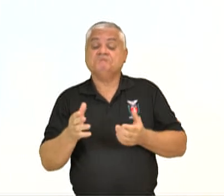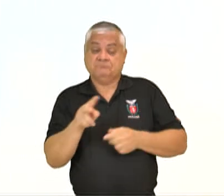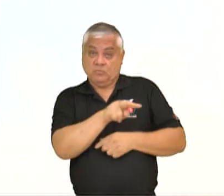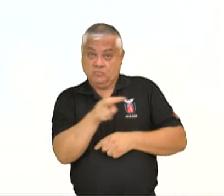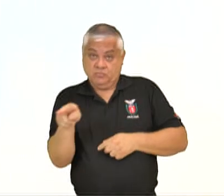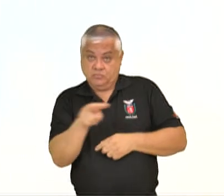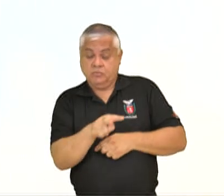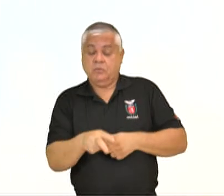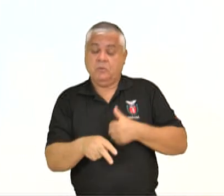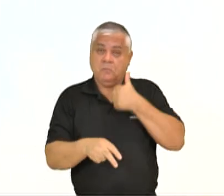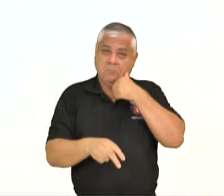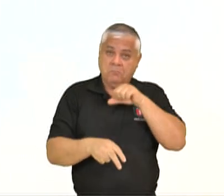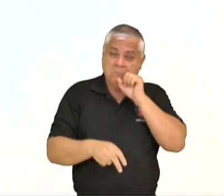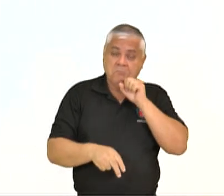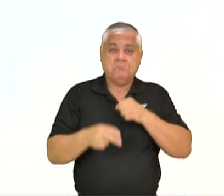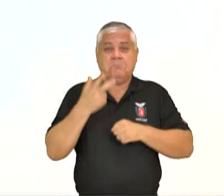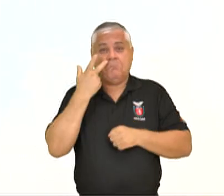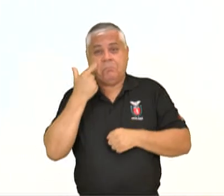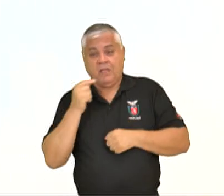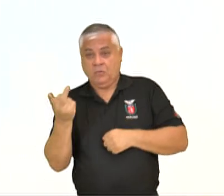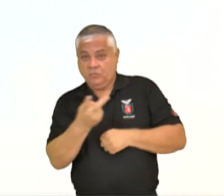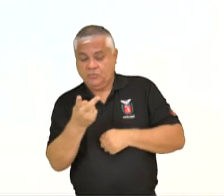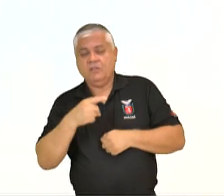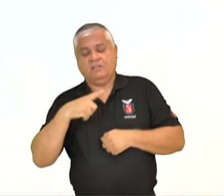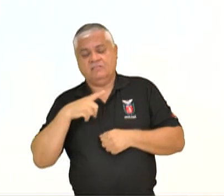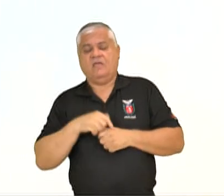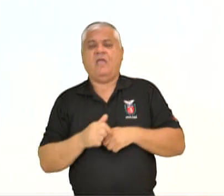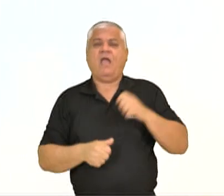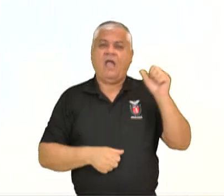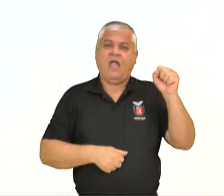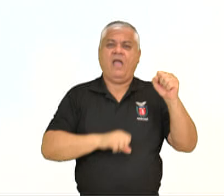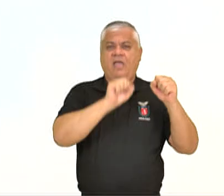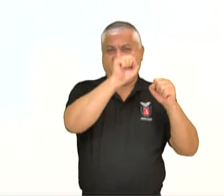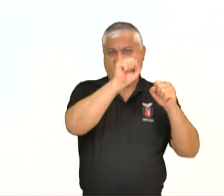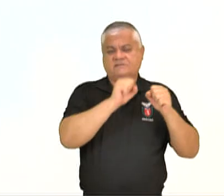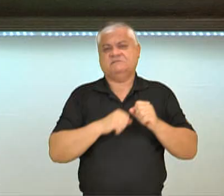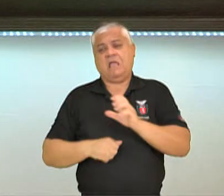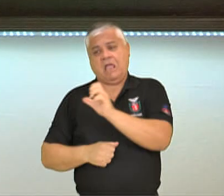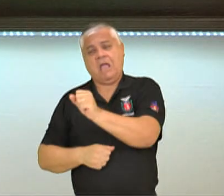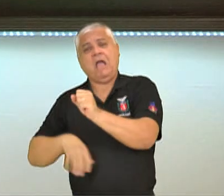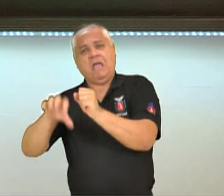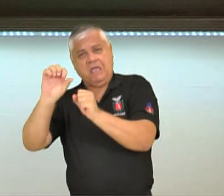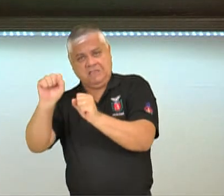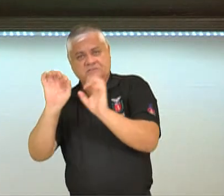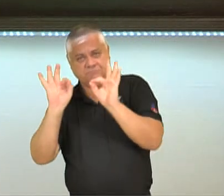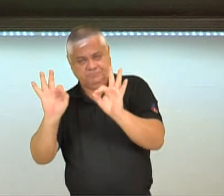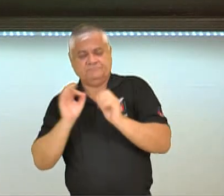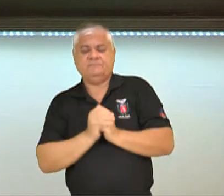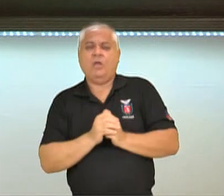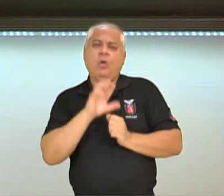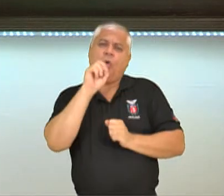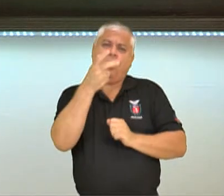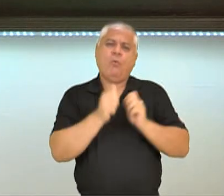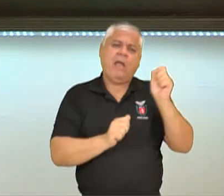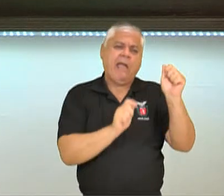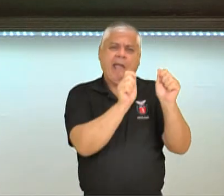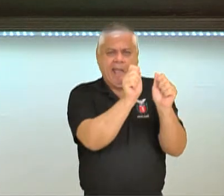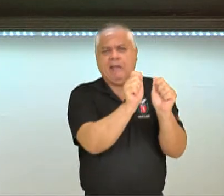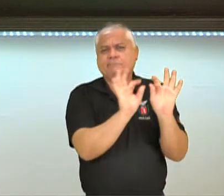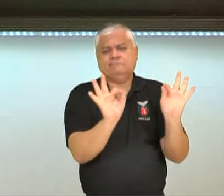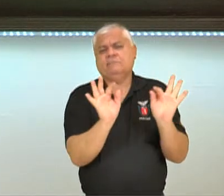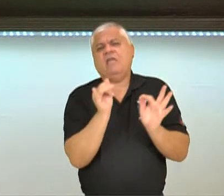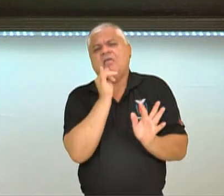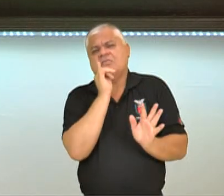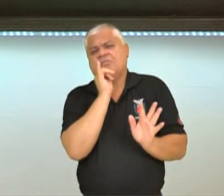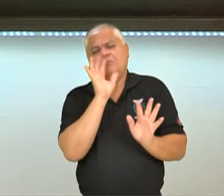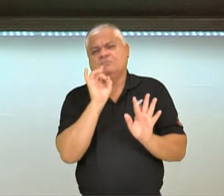falciforme. Então, eu sei que eles são azão, Szão, azão, Szão. Se você colocou azão, azinho, também não tem importância, tá, gente? Aqui é só um jeito